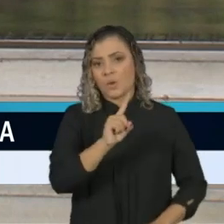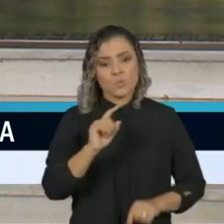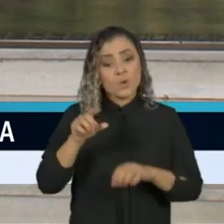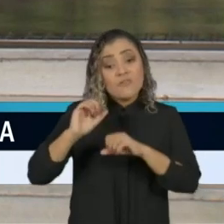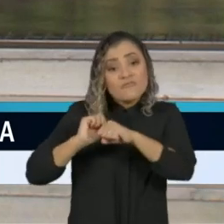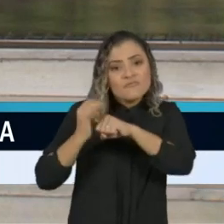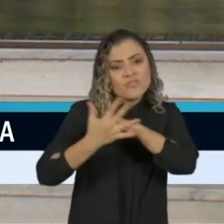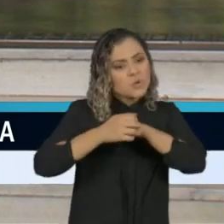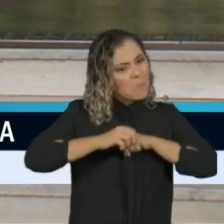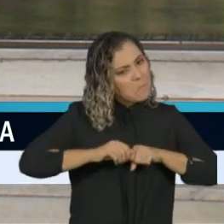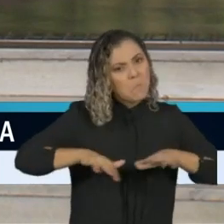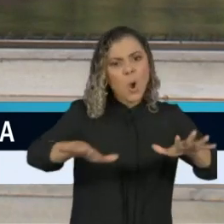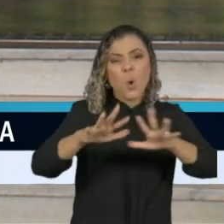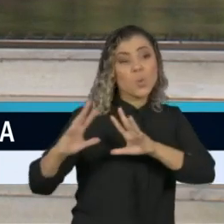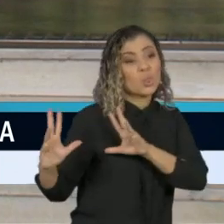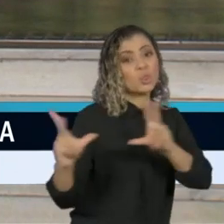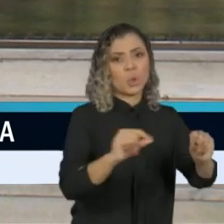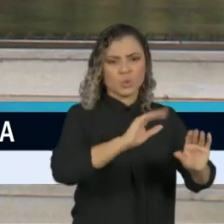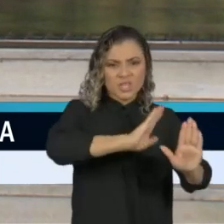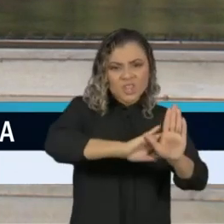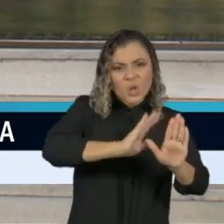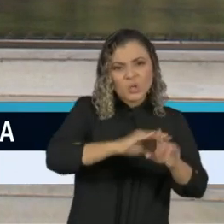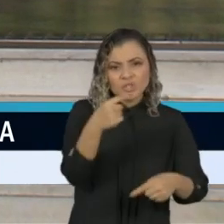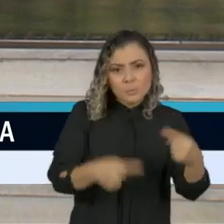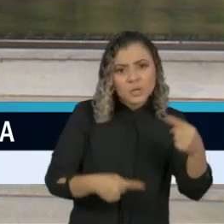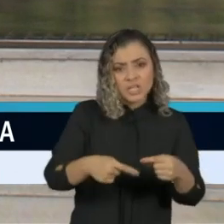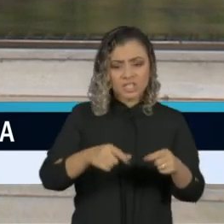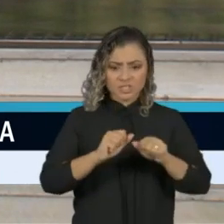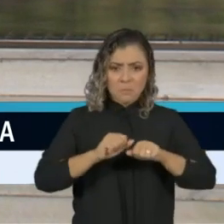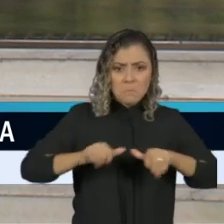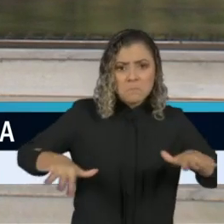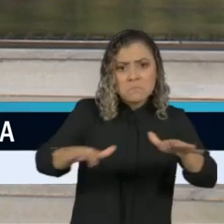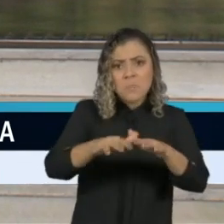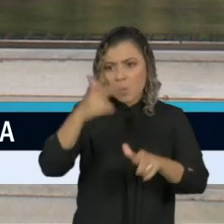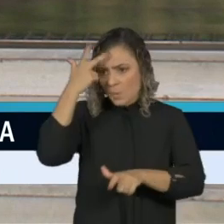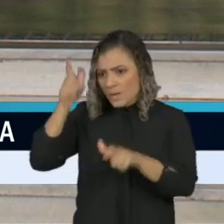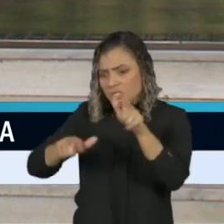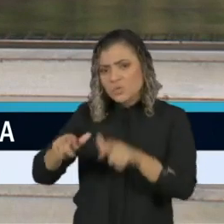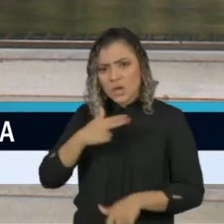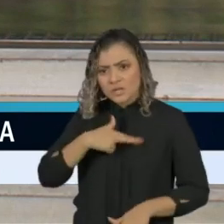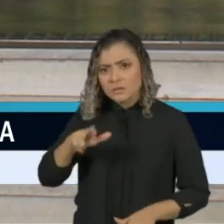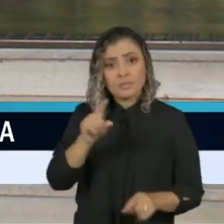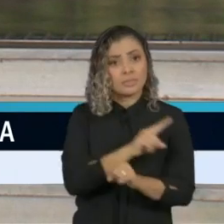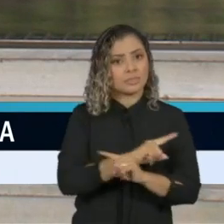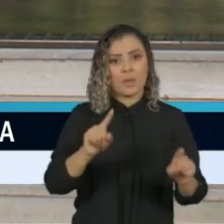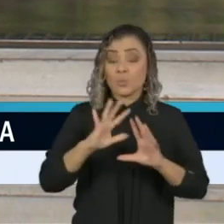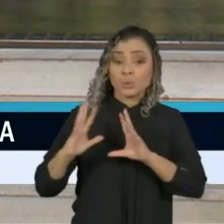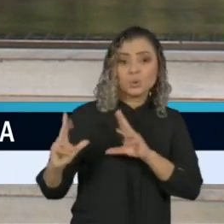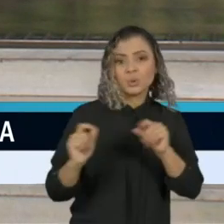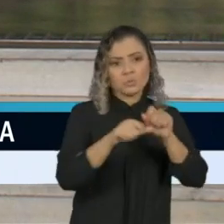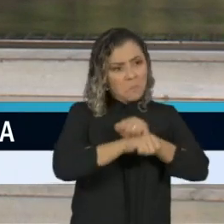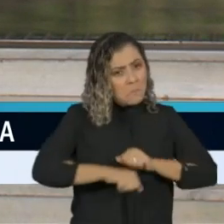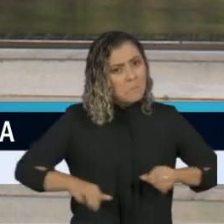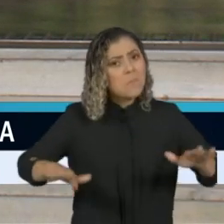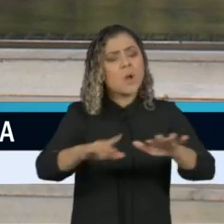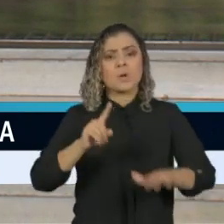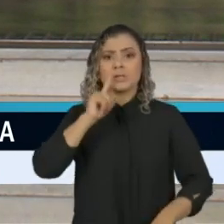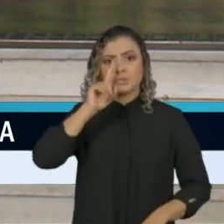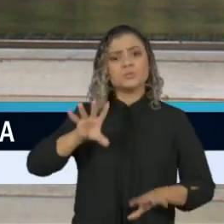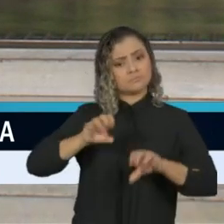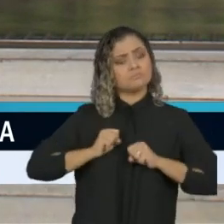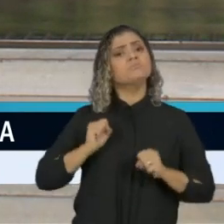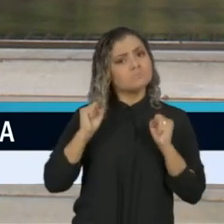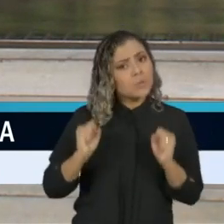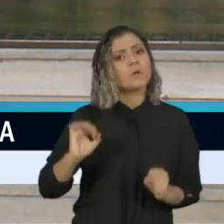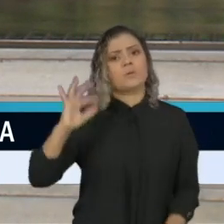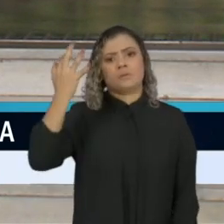e nem escolhe ideologia política, ele atinge a todos. E se nós não tivermos a colaboração